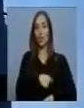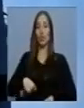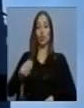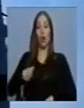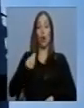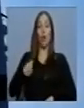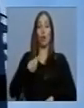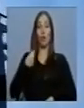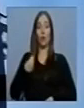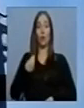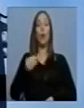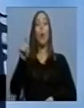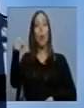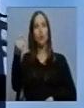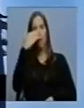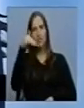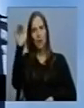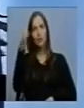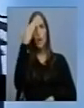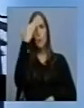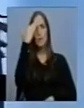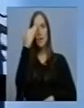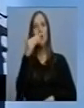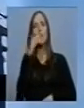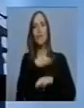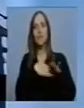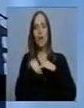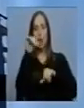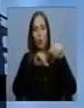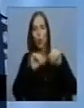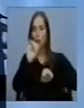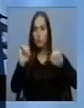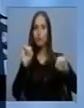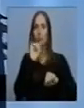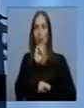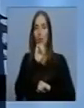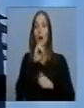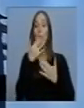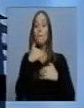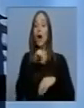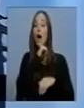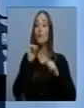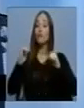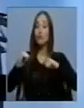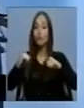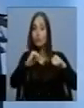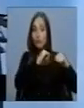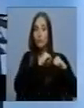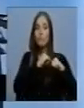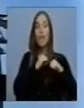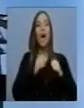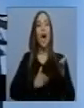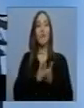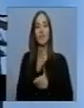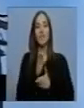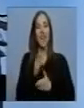tinha uma capacidade de fazer isto os seus laboratórios no entanto havia um consenso que na sua maioria avançar com